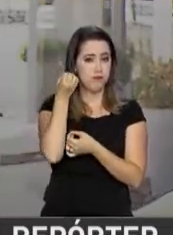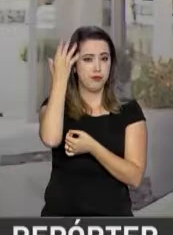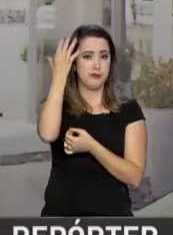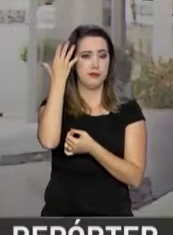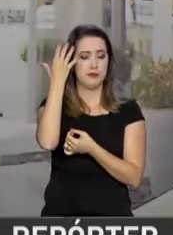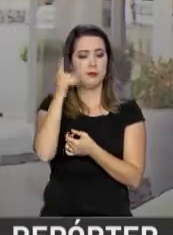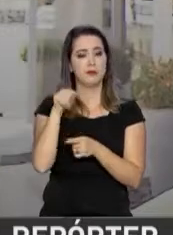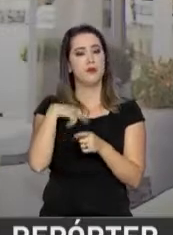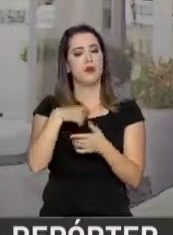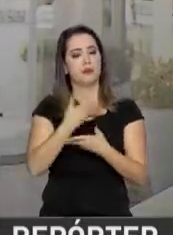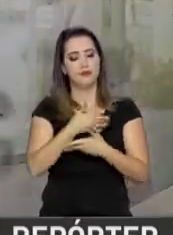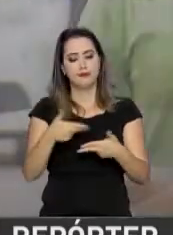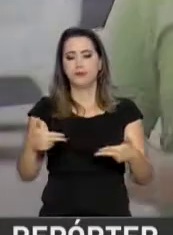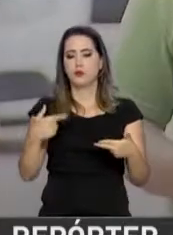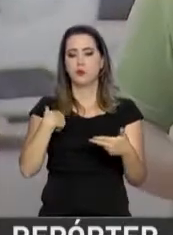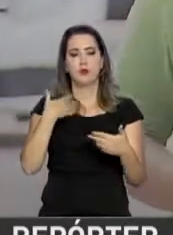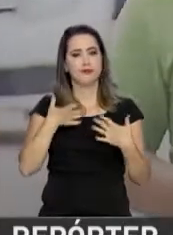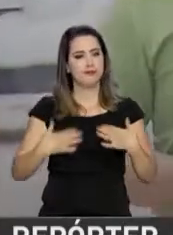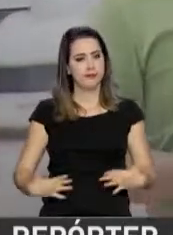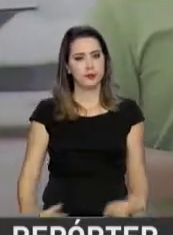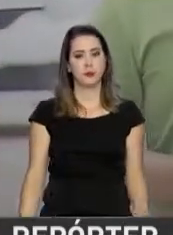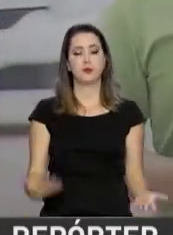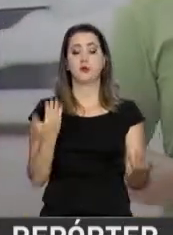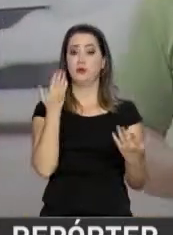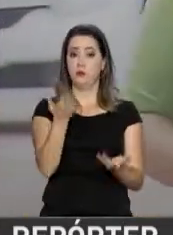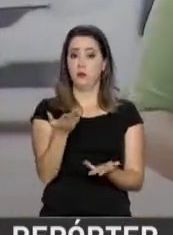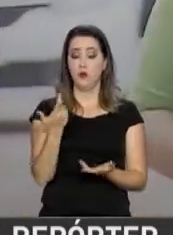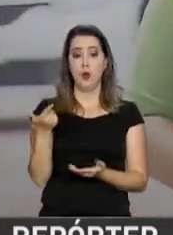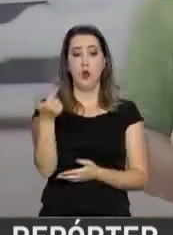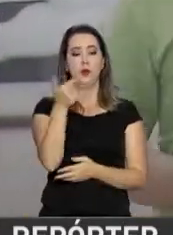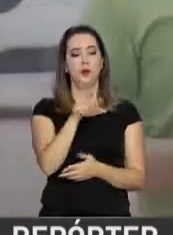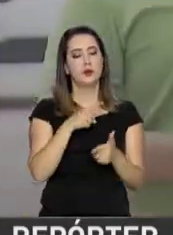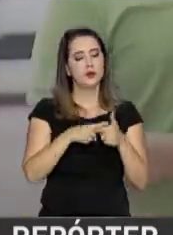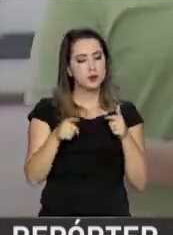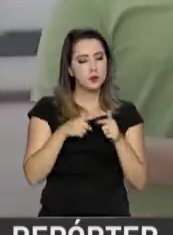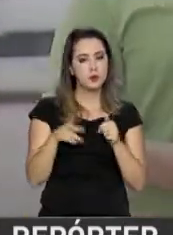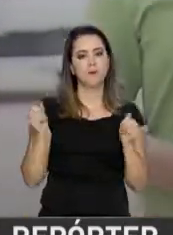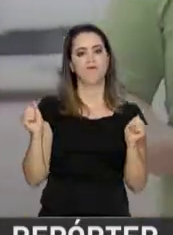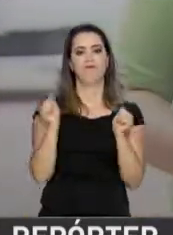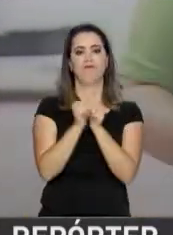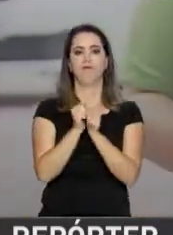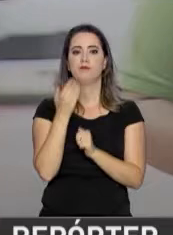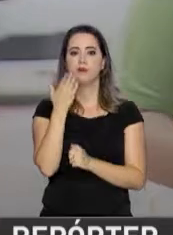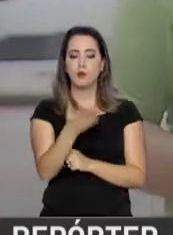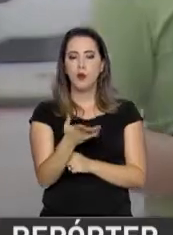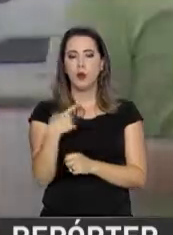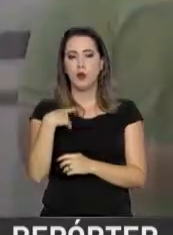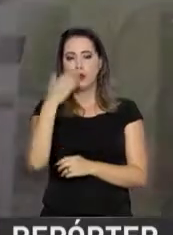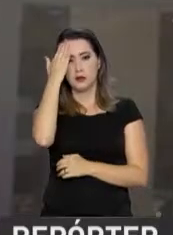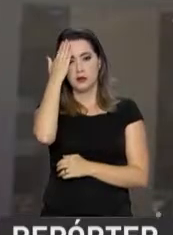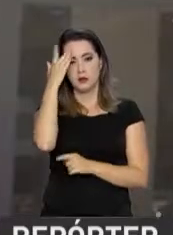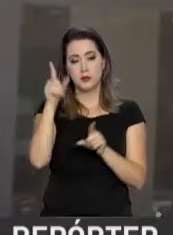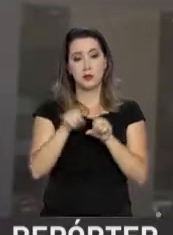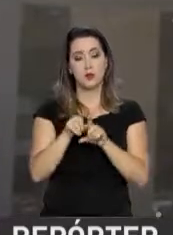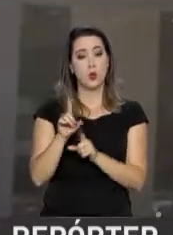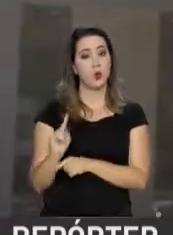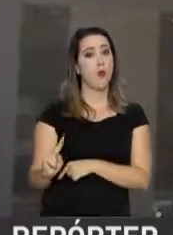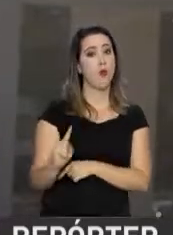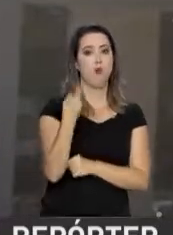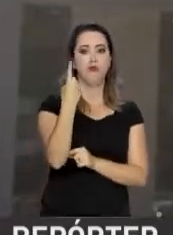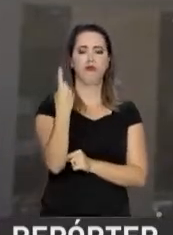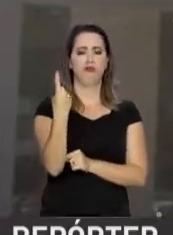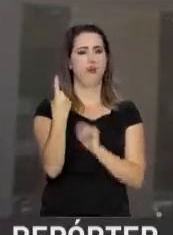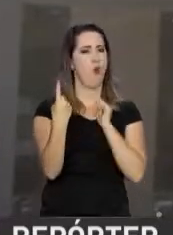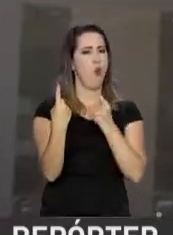nas veias do organismo com o diagnóstico vieram outros problemas marcos logo descobriu que só existe um